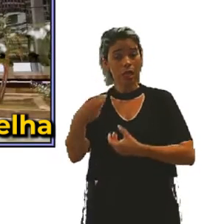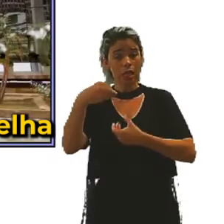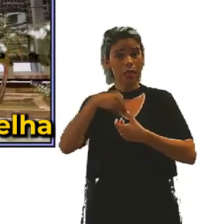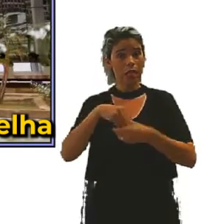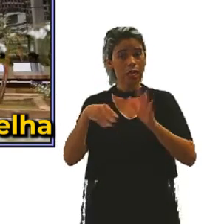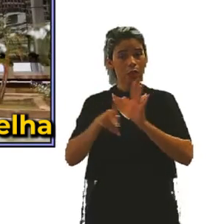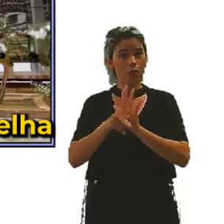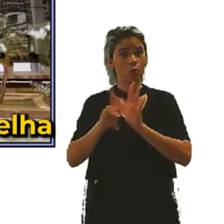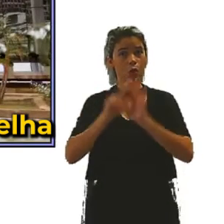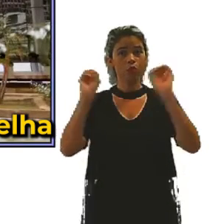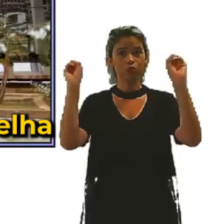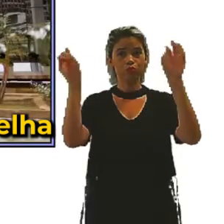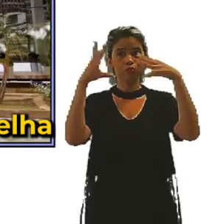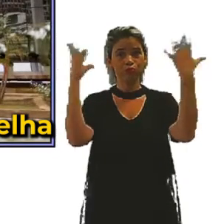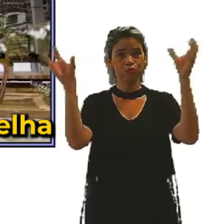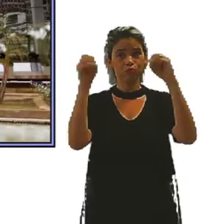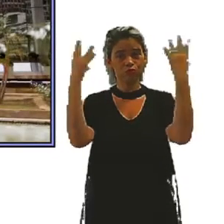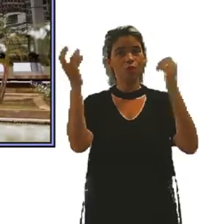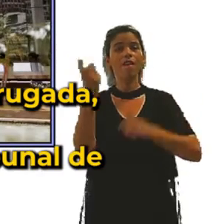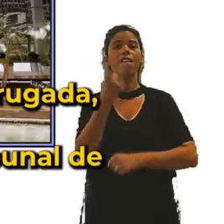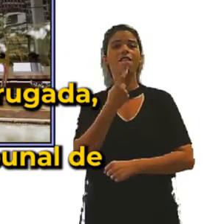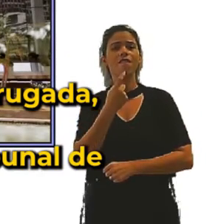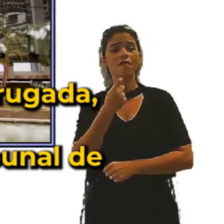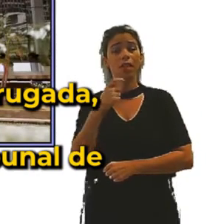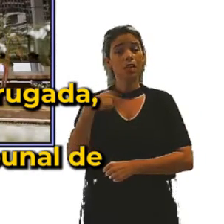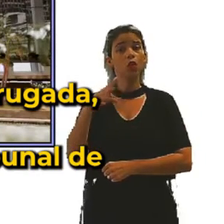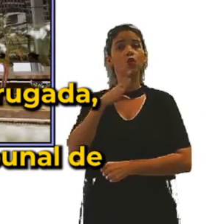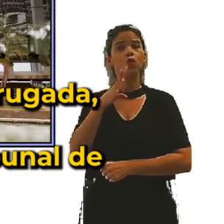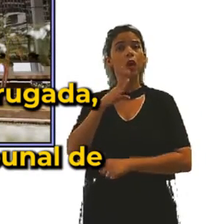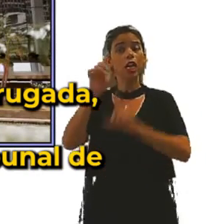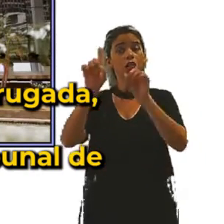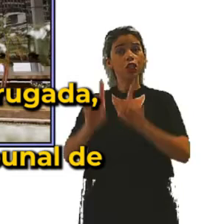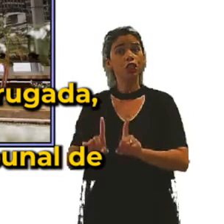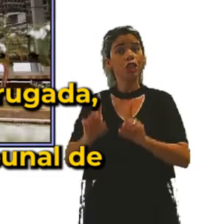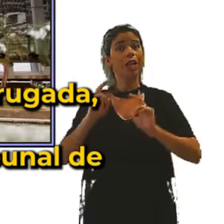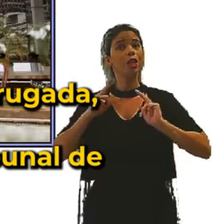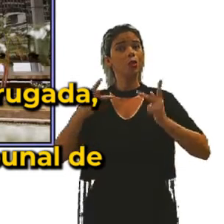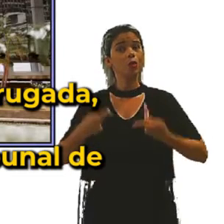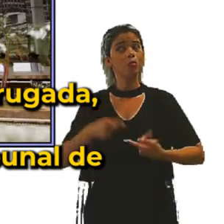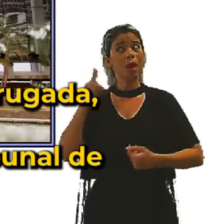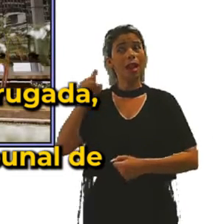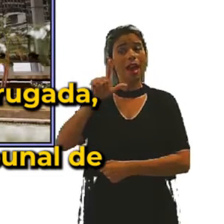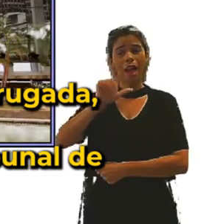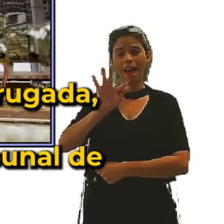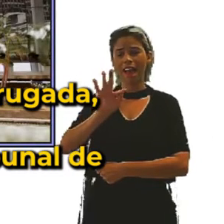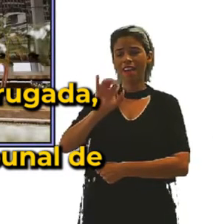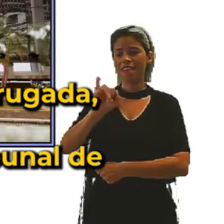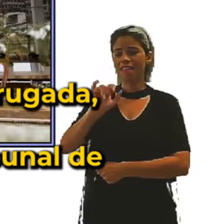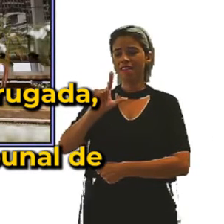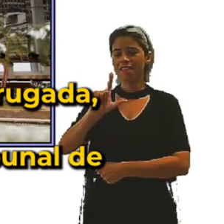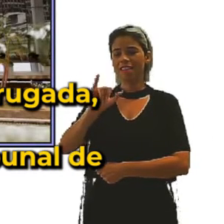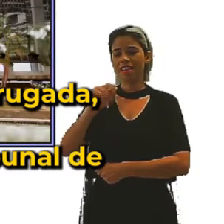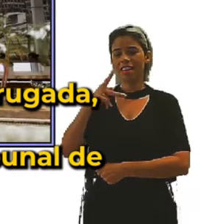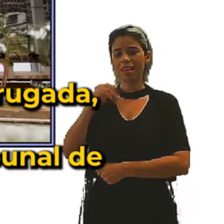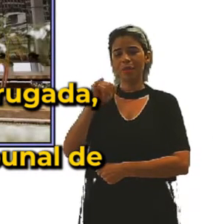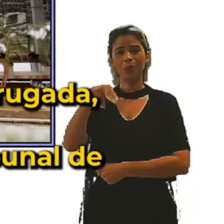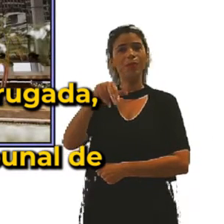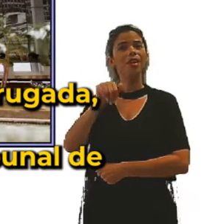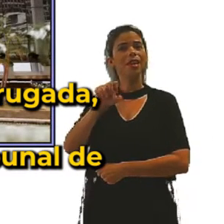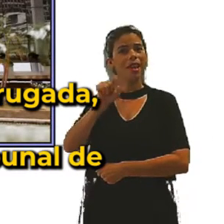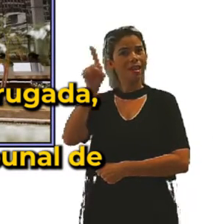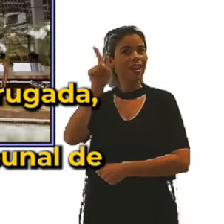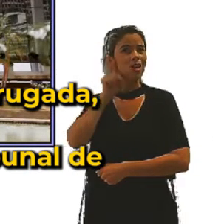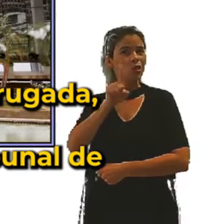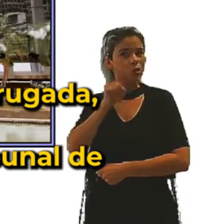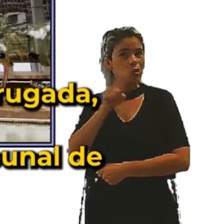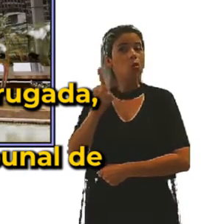Vermelha Internacional, especialista em direitos humanos, que está lá hoje nas Filipinas, quase de madrugada, nos assistindo, prestigiando esse